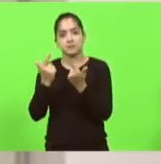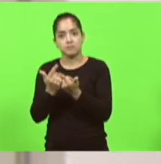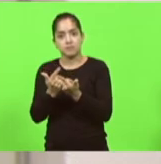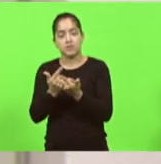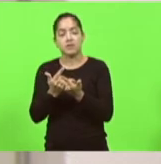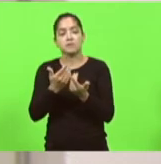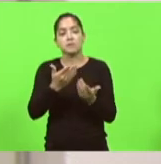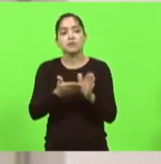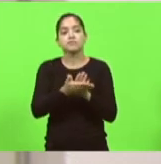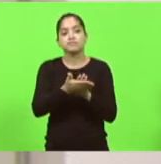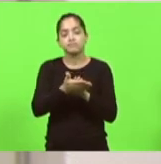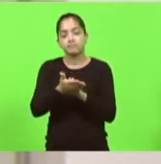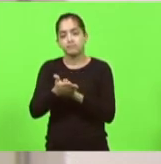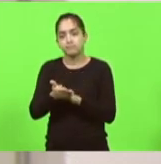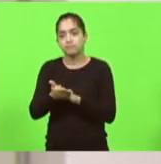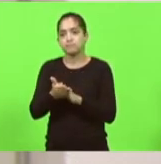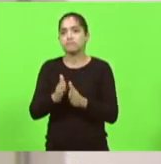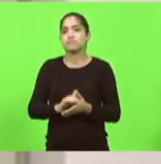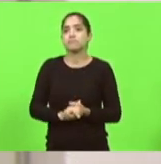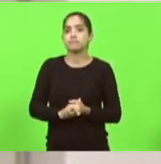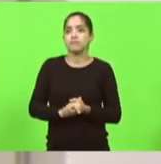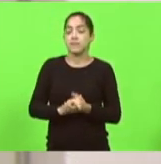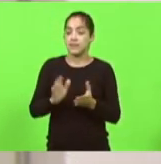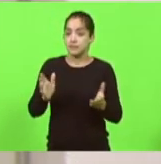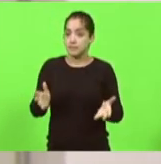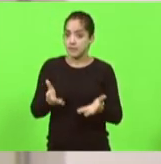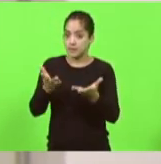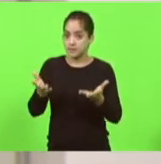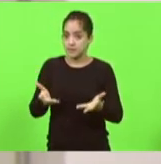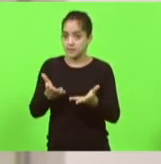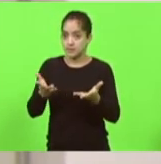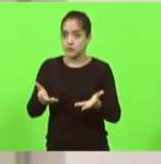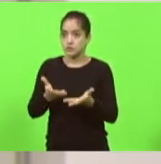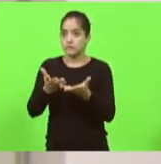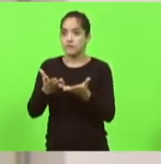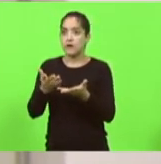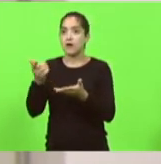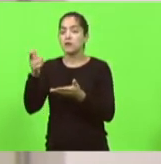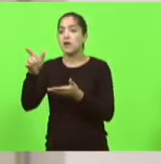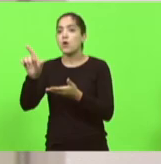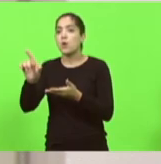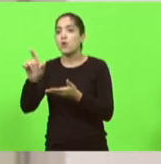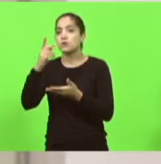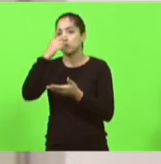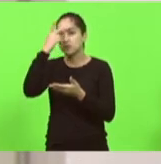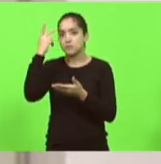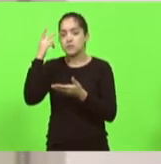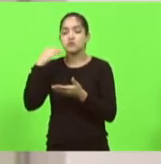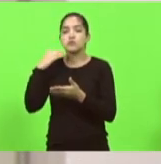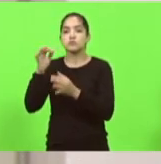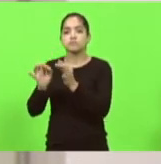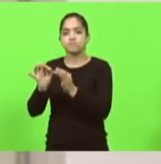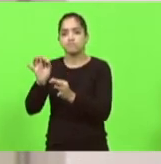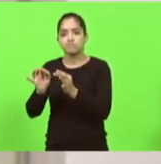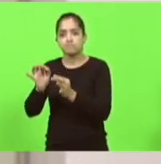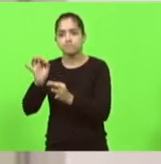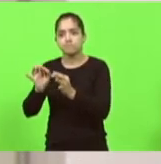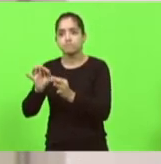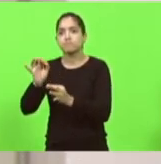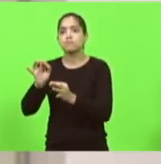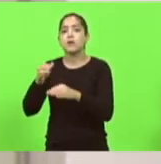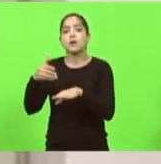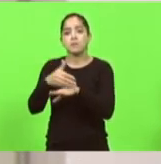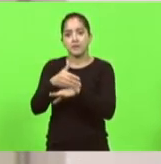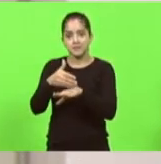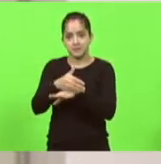parabéns, e, fundamentalmente, para incentivar outros magistrados, outros tribunais, a participar do